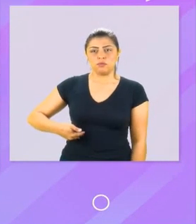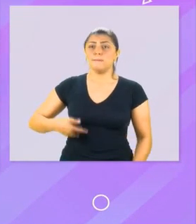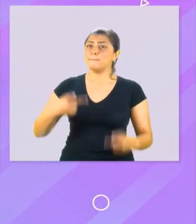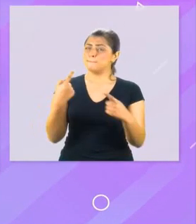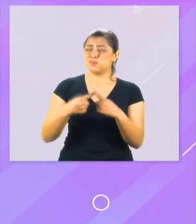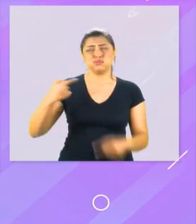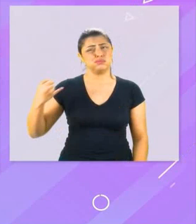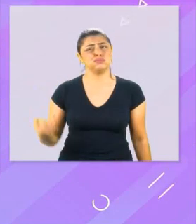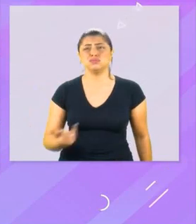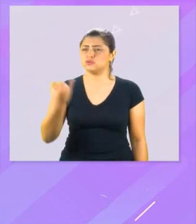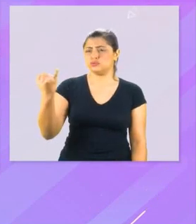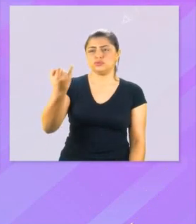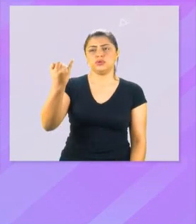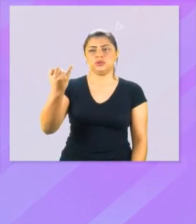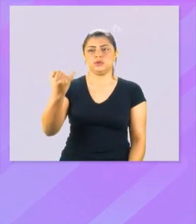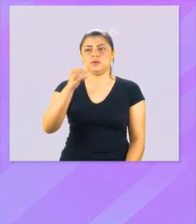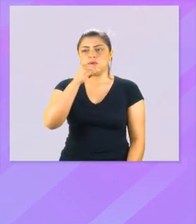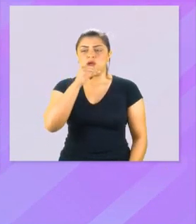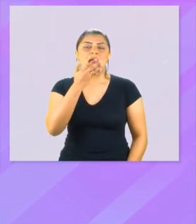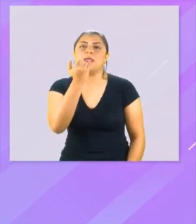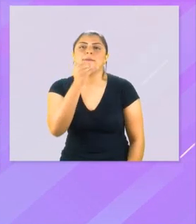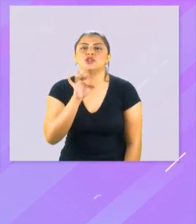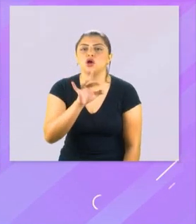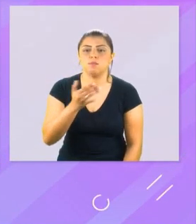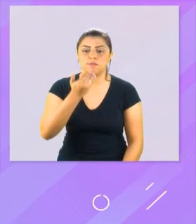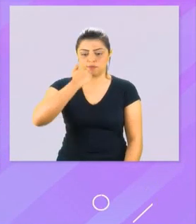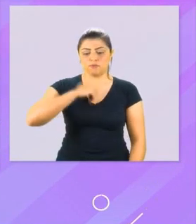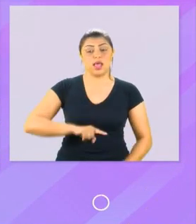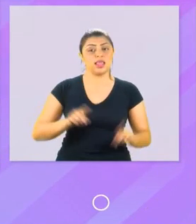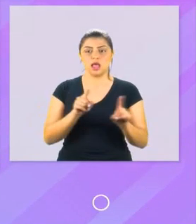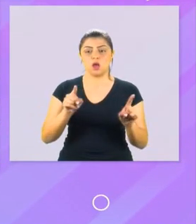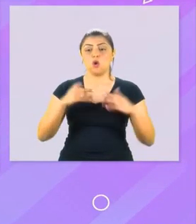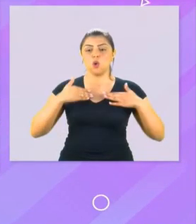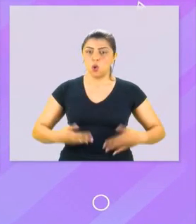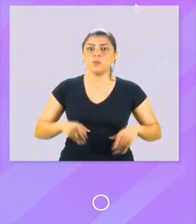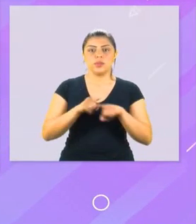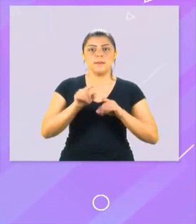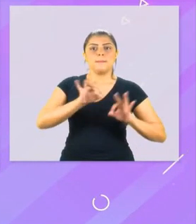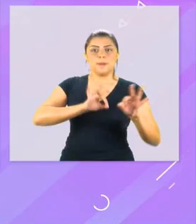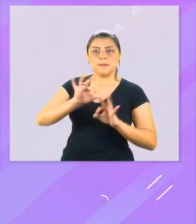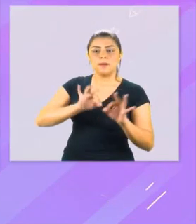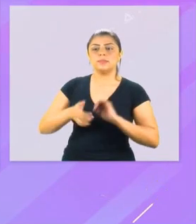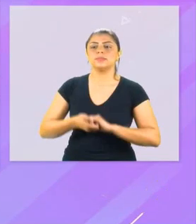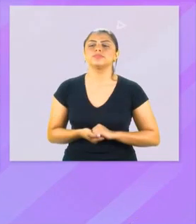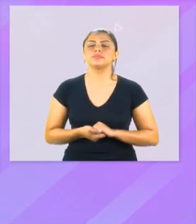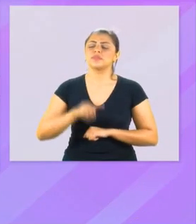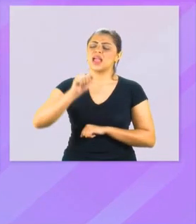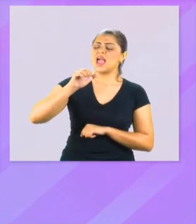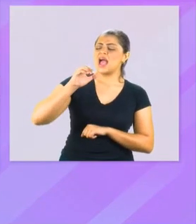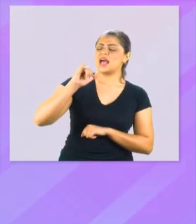sua importância. Eu não poderia deixar que tudo viesse da alimentação. O nosso próprio organismo acaba produzindo. Os